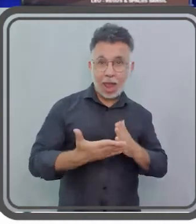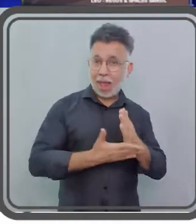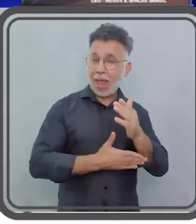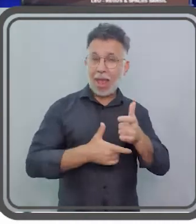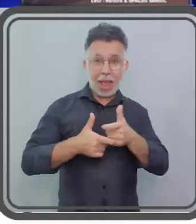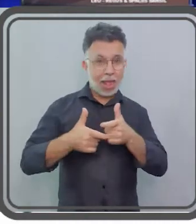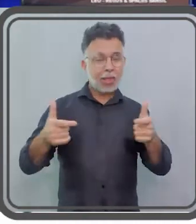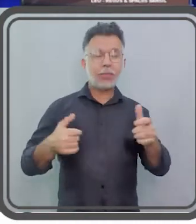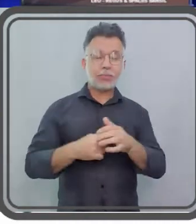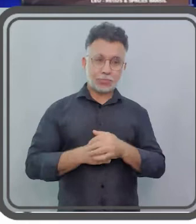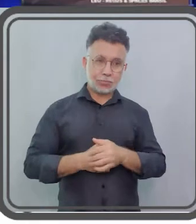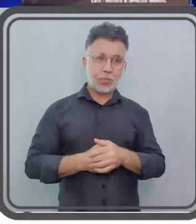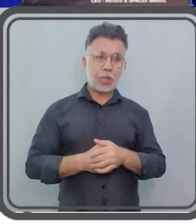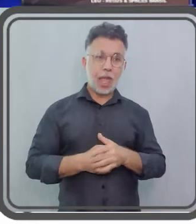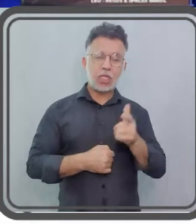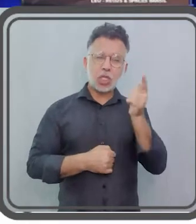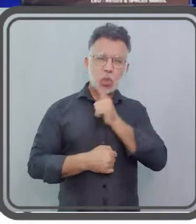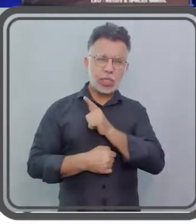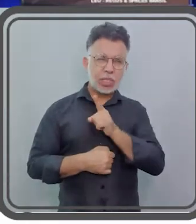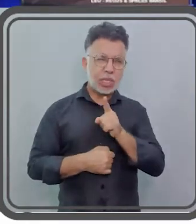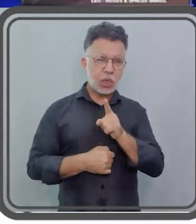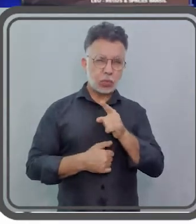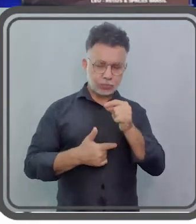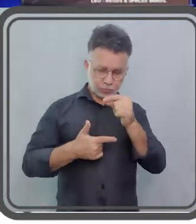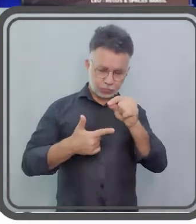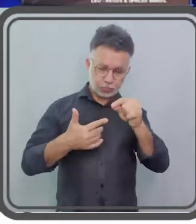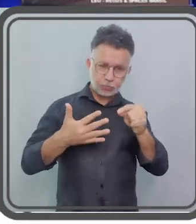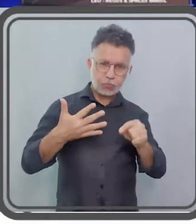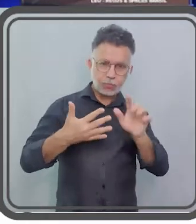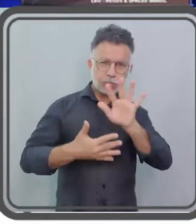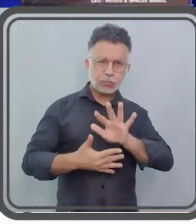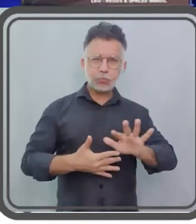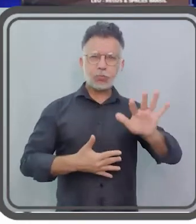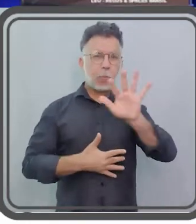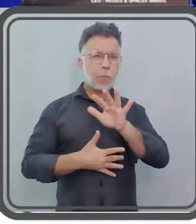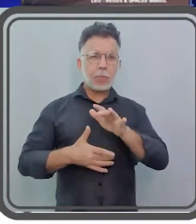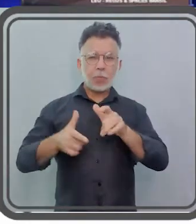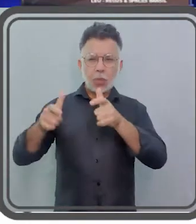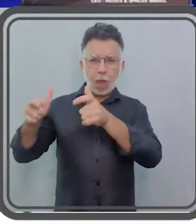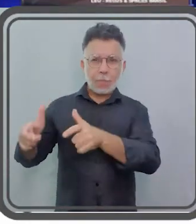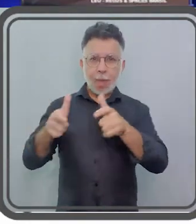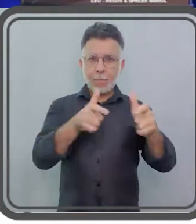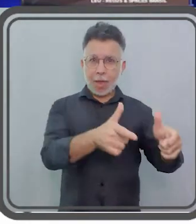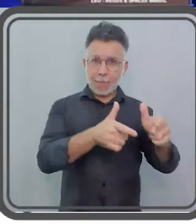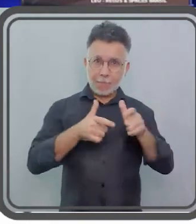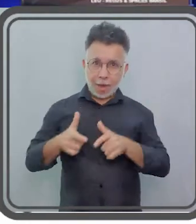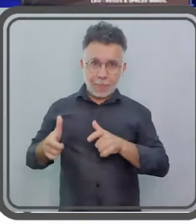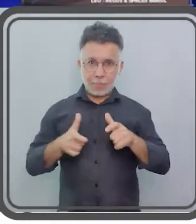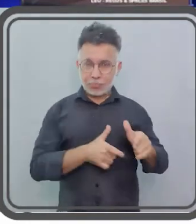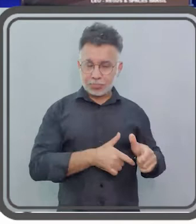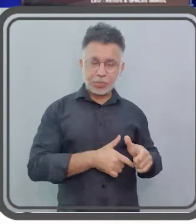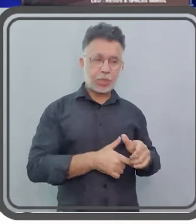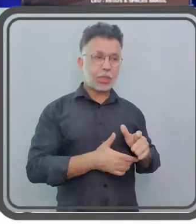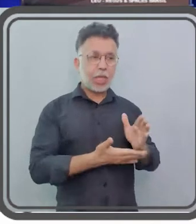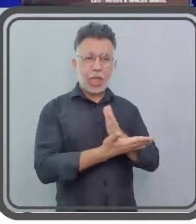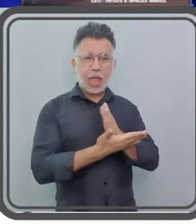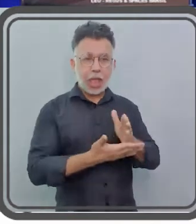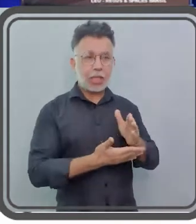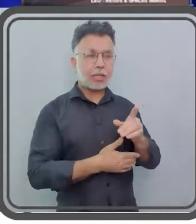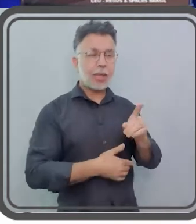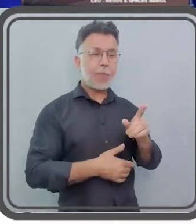gigantesco. A gente conseguiu identificar em departamentos específicos onde tem problema de pressão, onde tem problema de